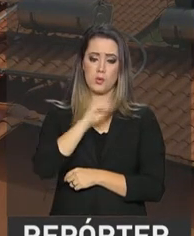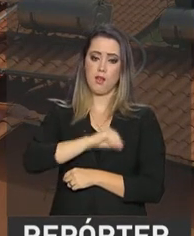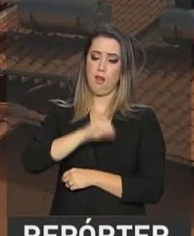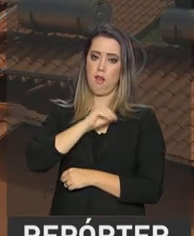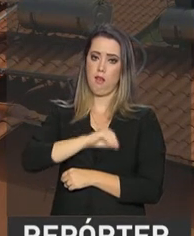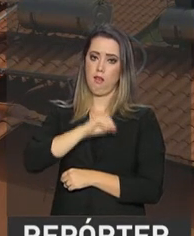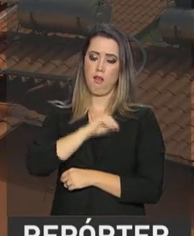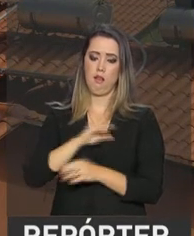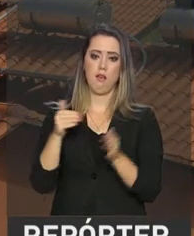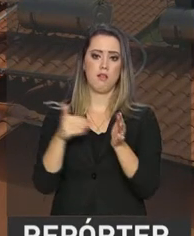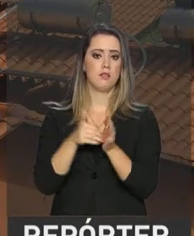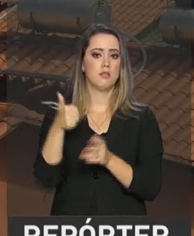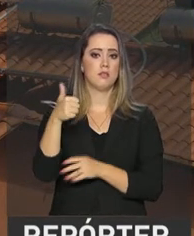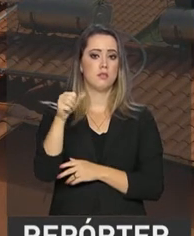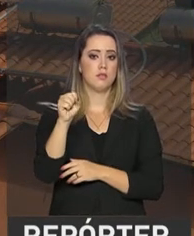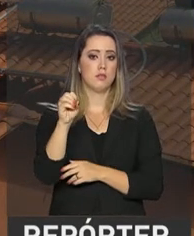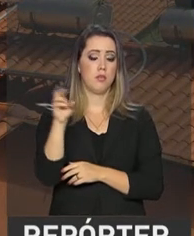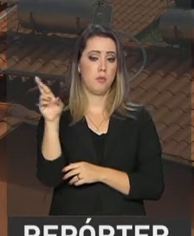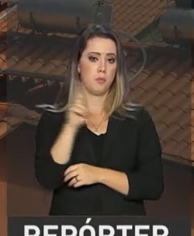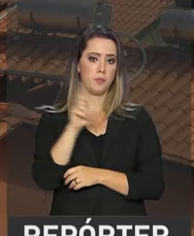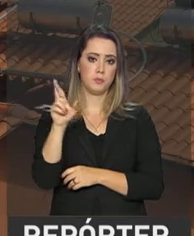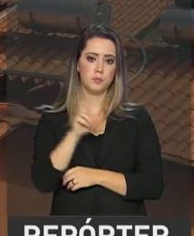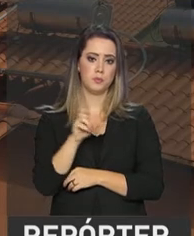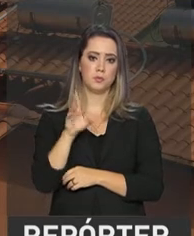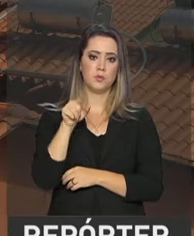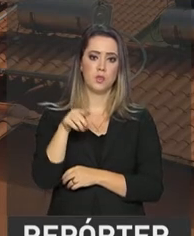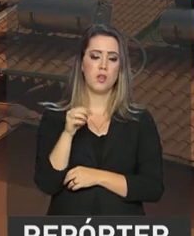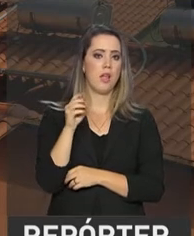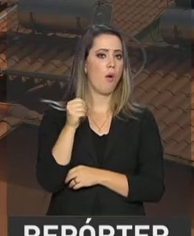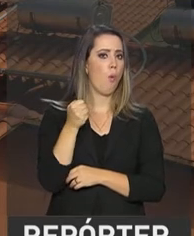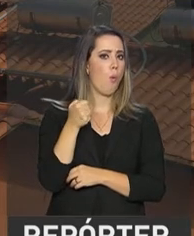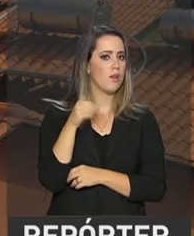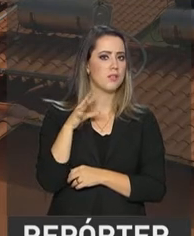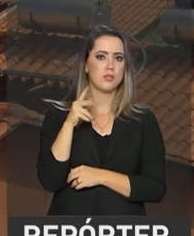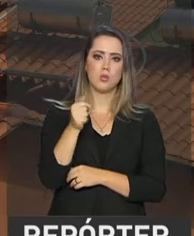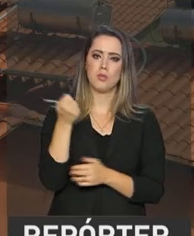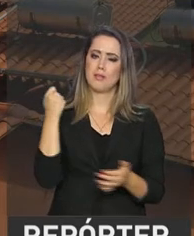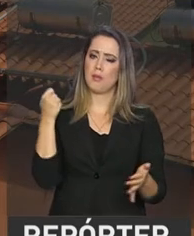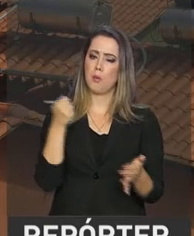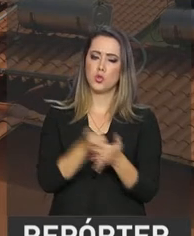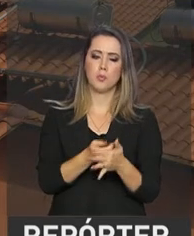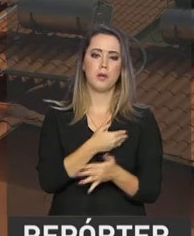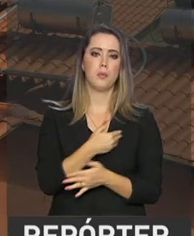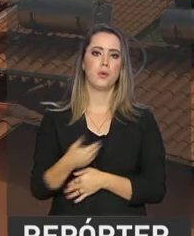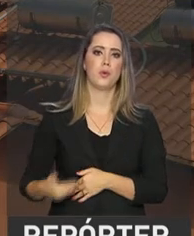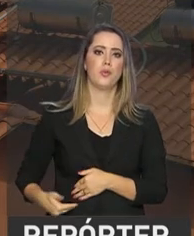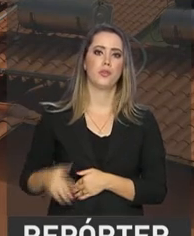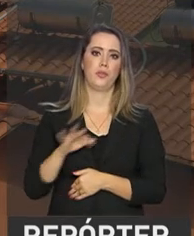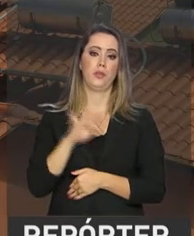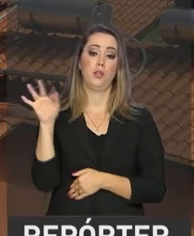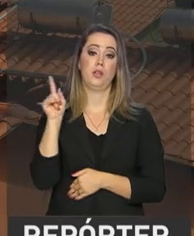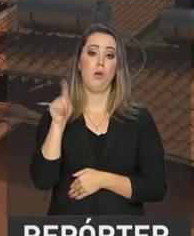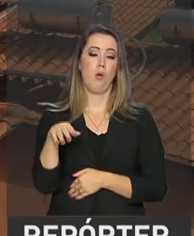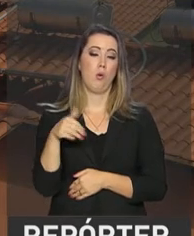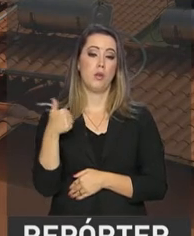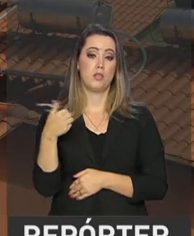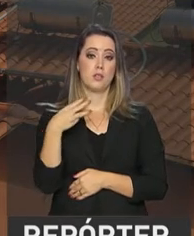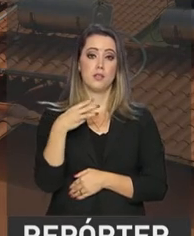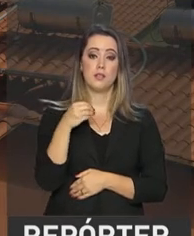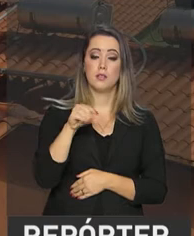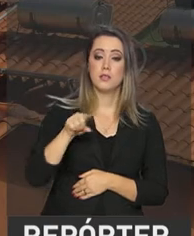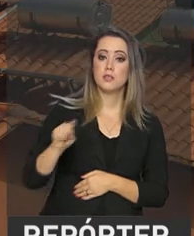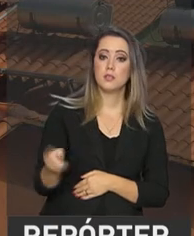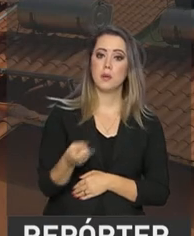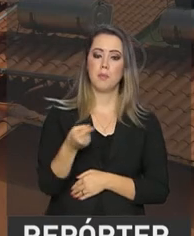de até 1.800 reais e é quase totalmente subsidiada pelo governo há estimativas são de 130